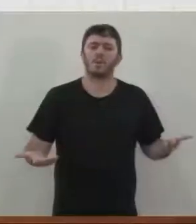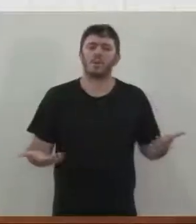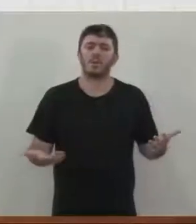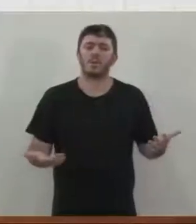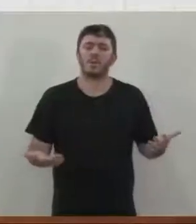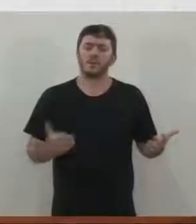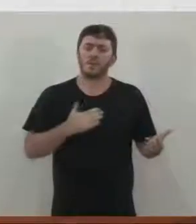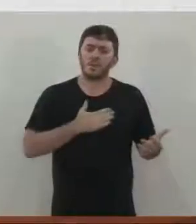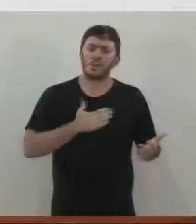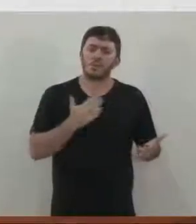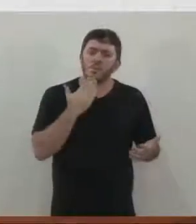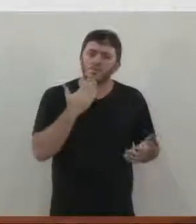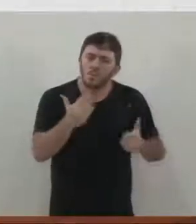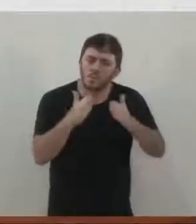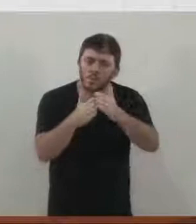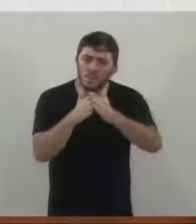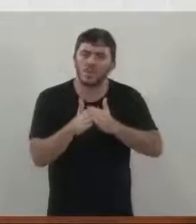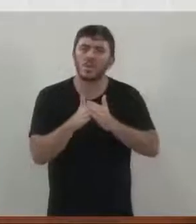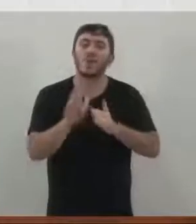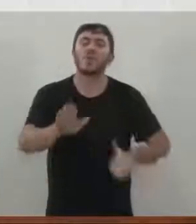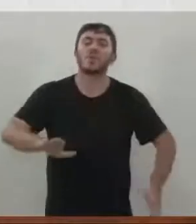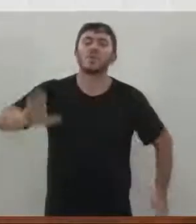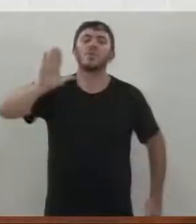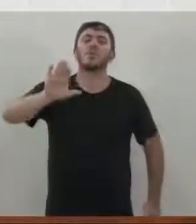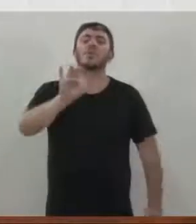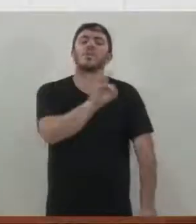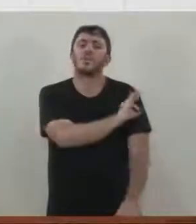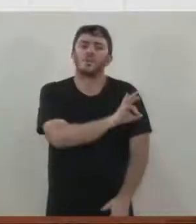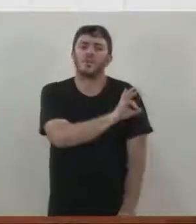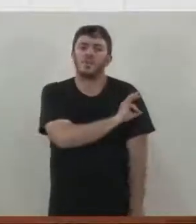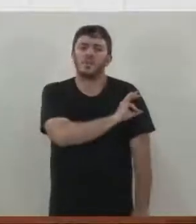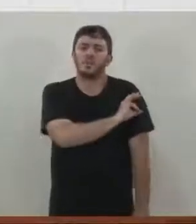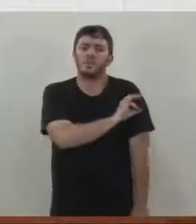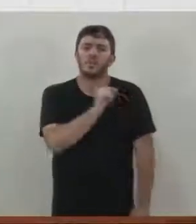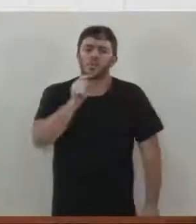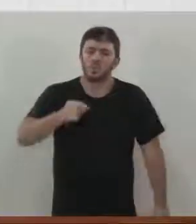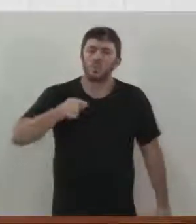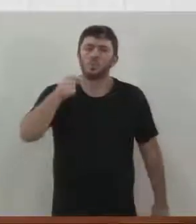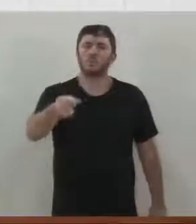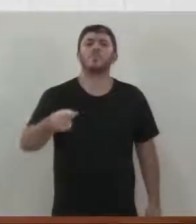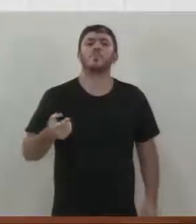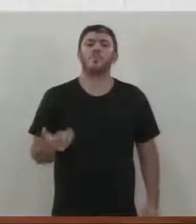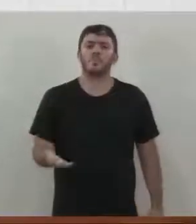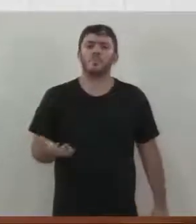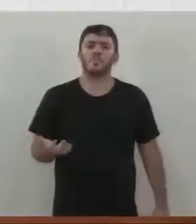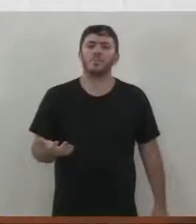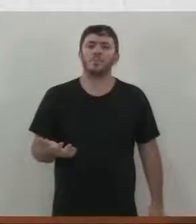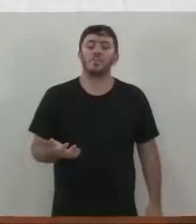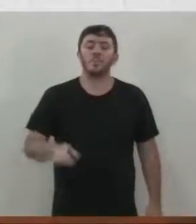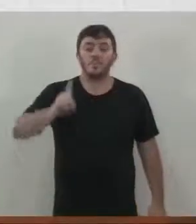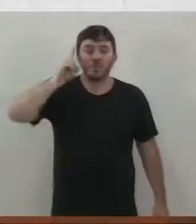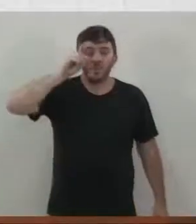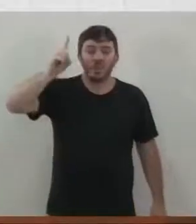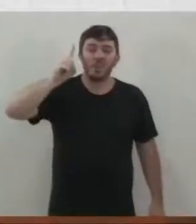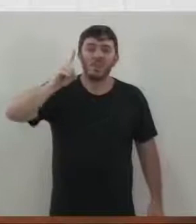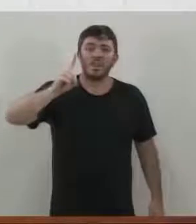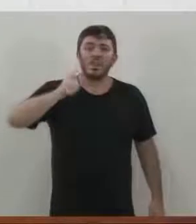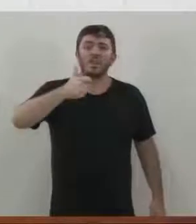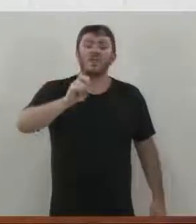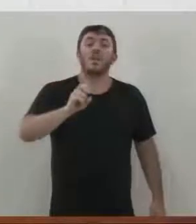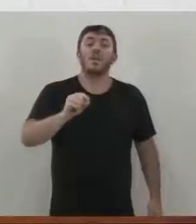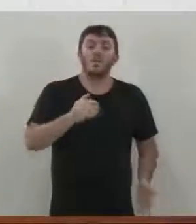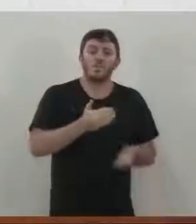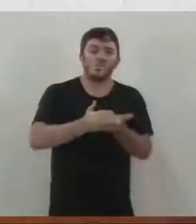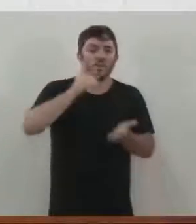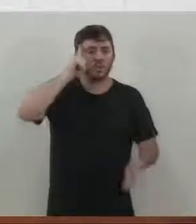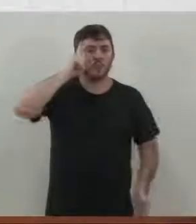os candidatos a prefeitos aí, e o que se der melhor no dia 15, a partir do dia 1º de janeiro,